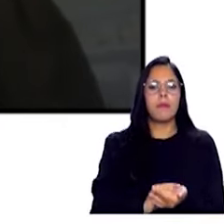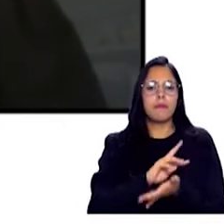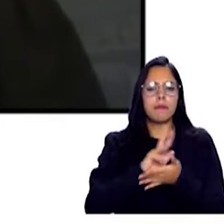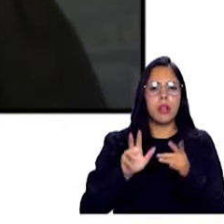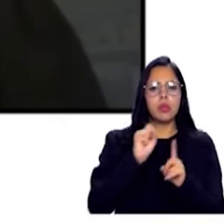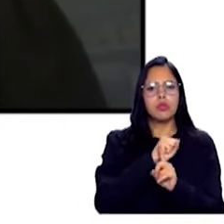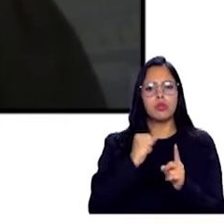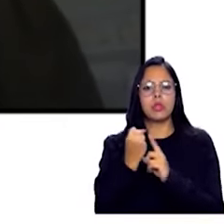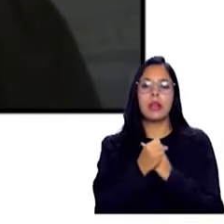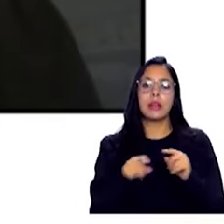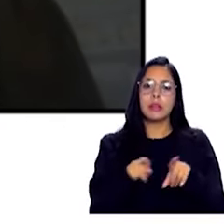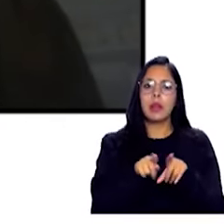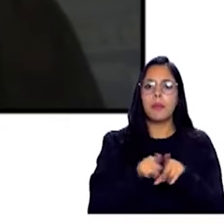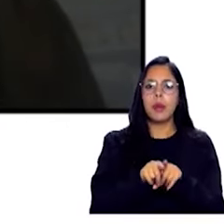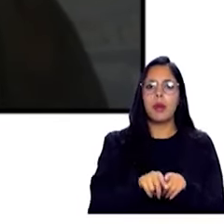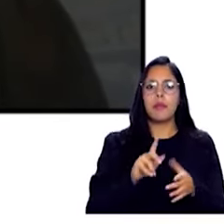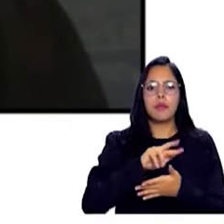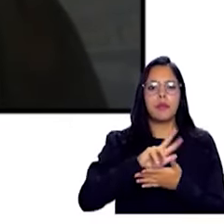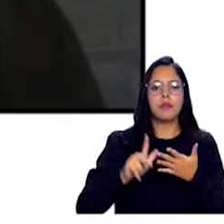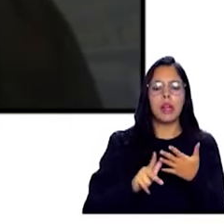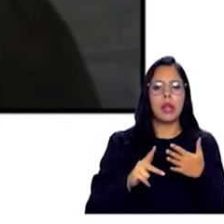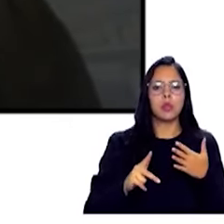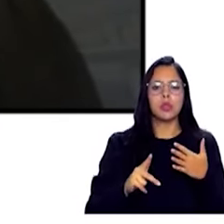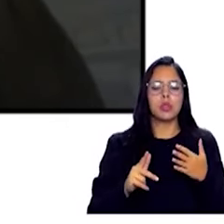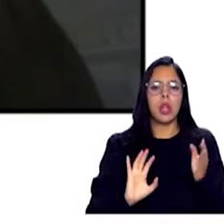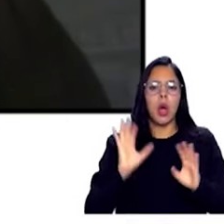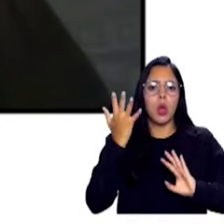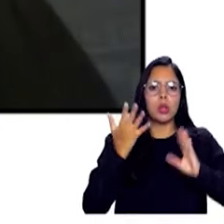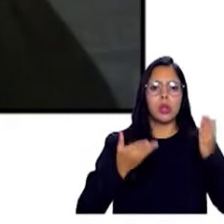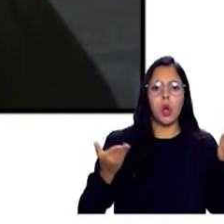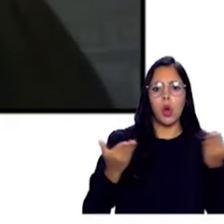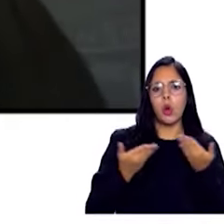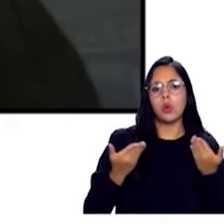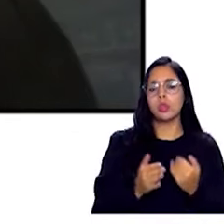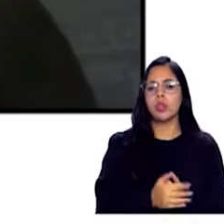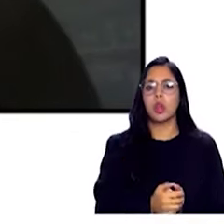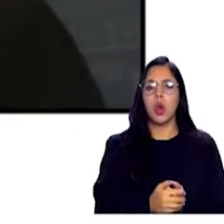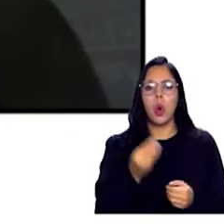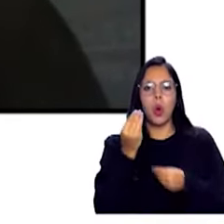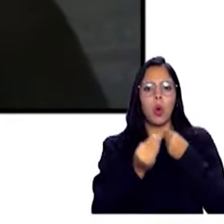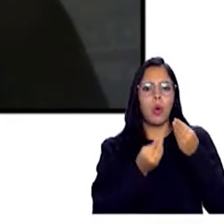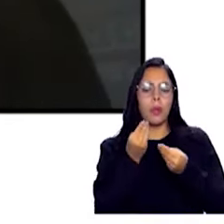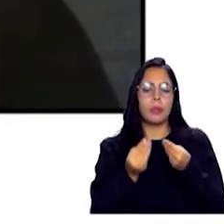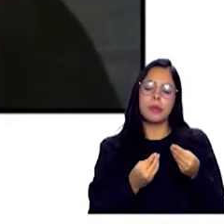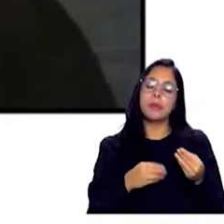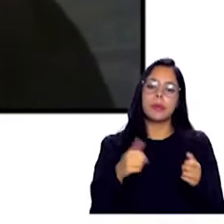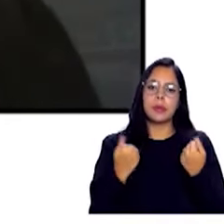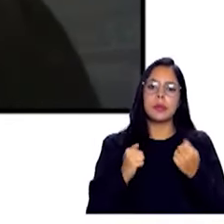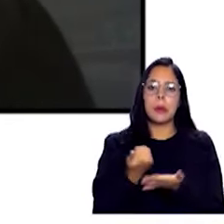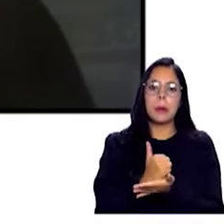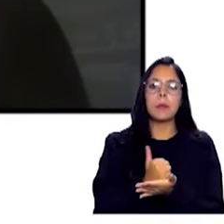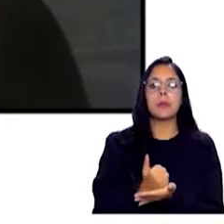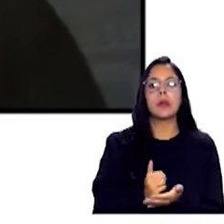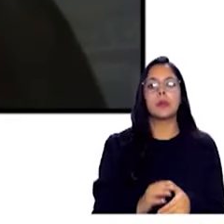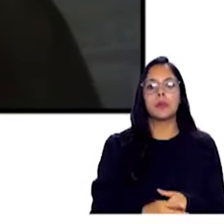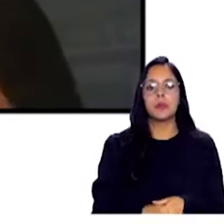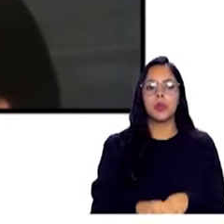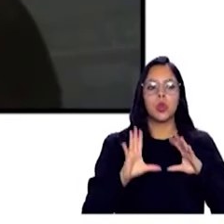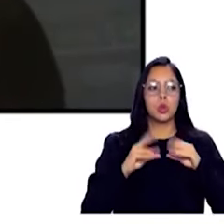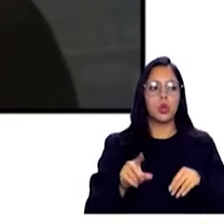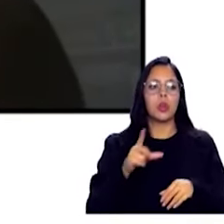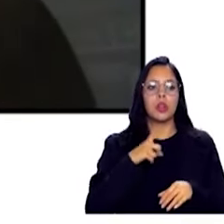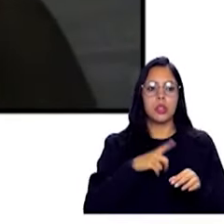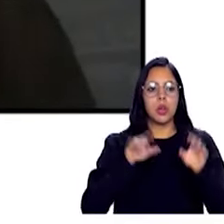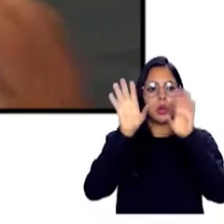ético da nossa nossa sociedade atualmente né do etos dominante brasileiro Enfim tudo isso é levado aos tribunais através